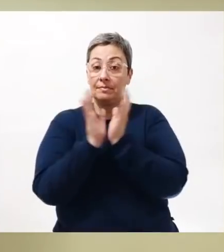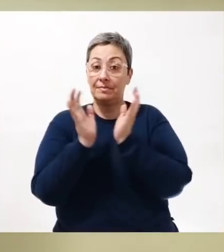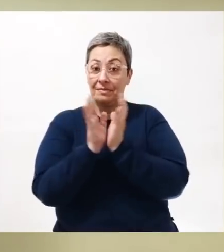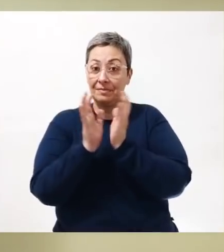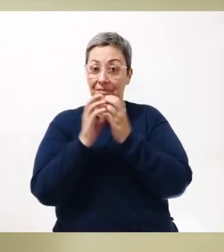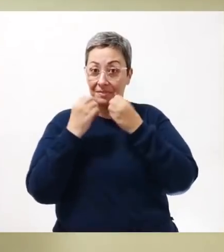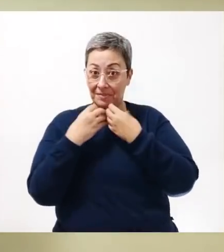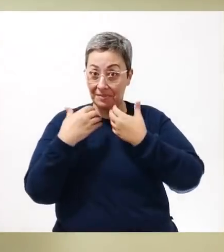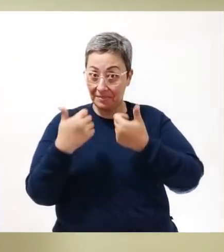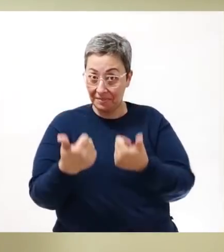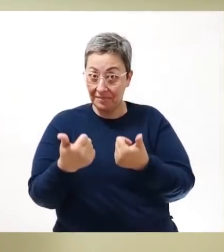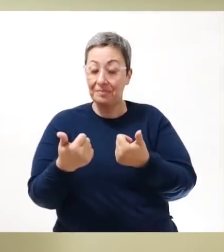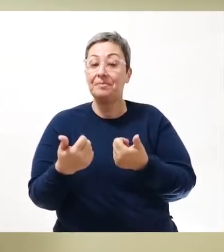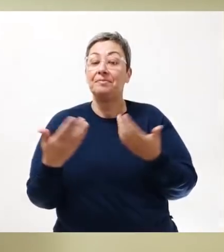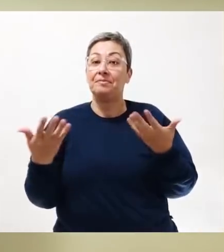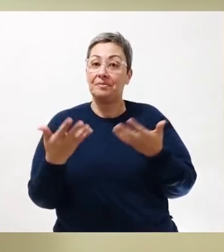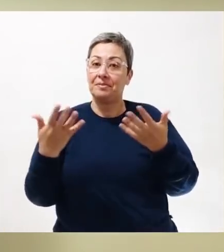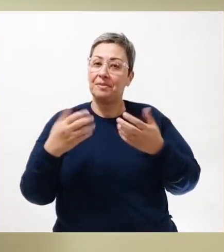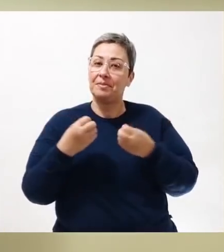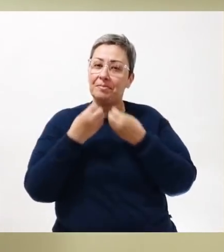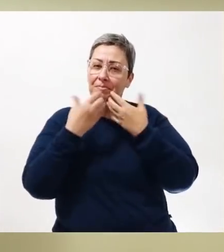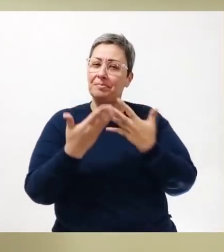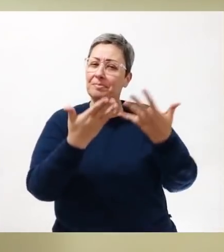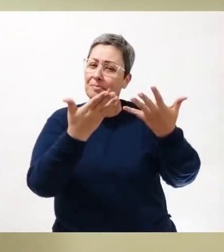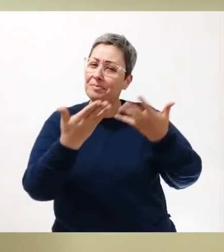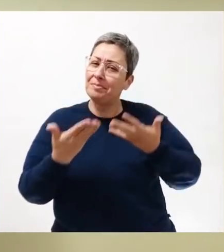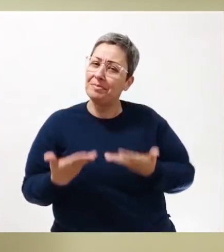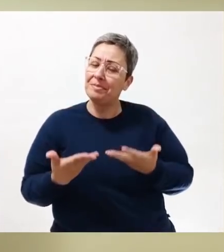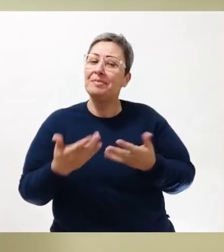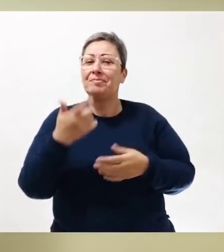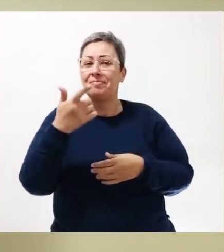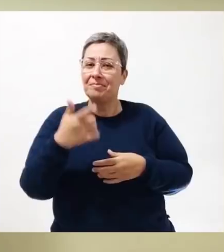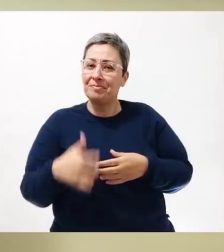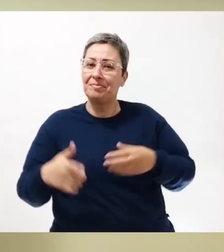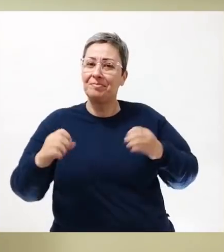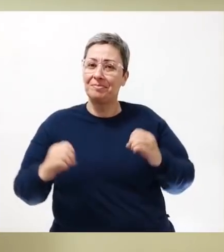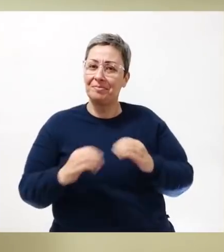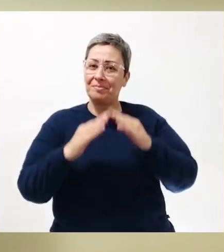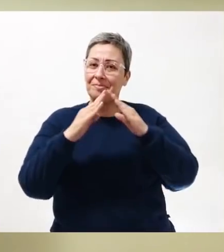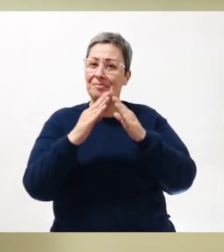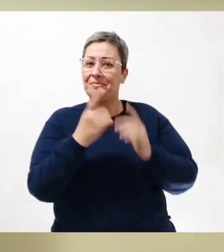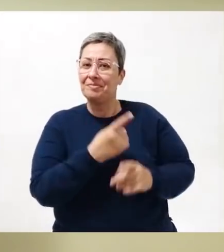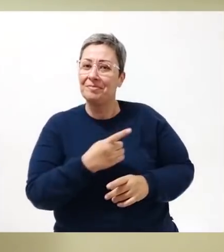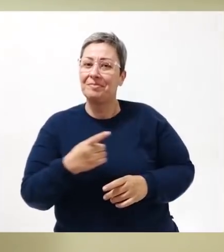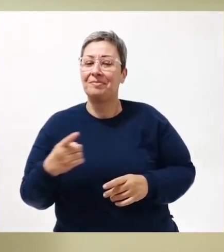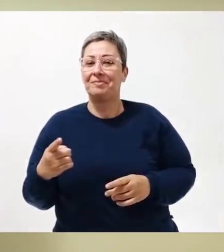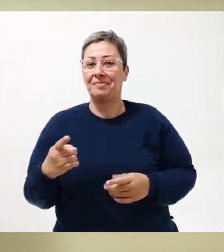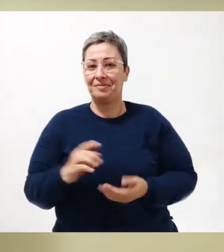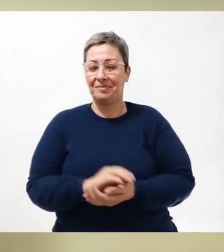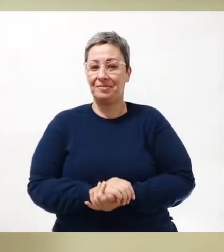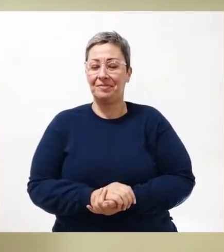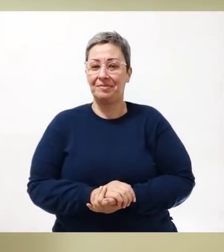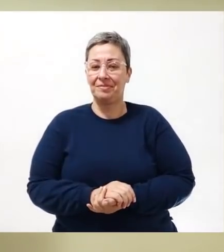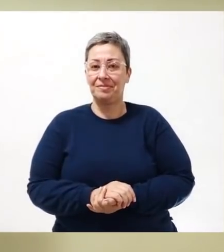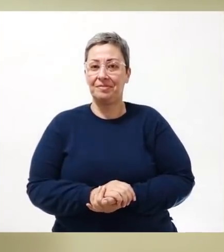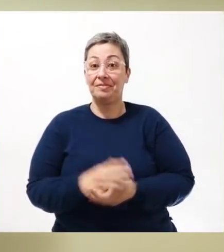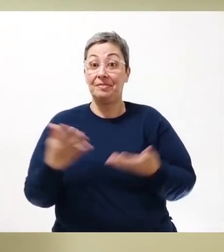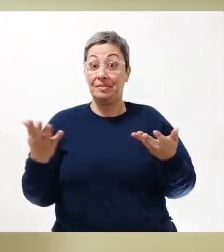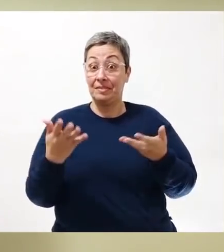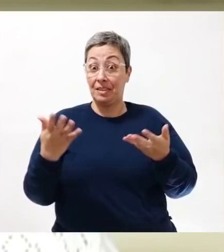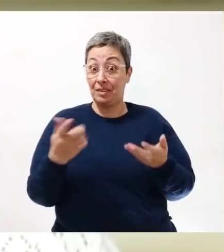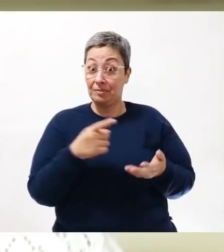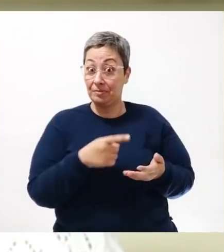Oi, turminha! Como vocês estão? Sejam todos muito bem-vindos a mais uma semana do nosso Saberes em